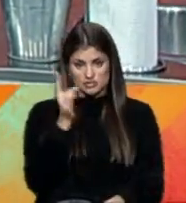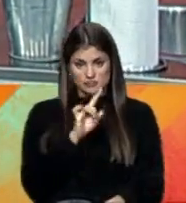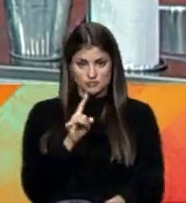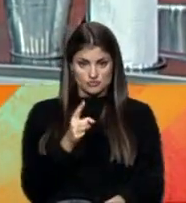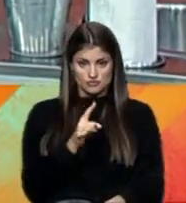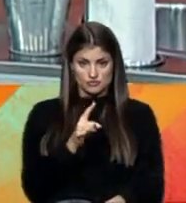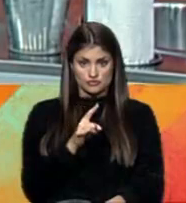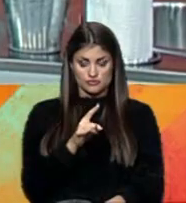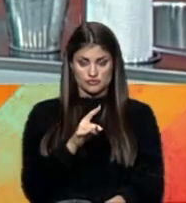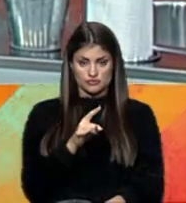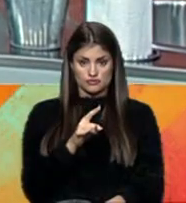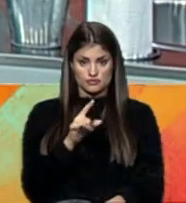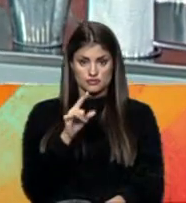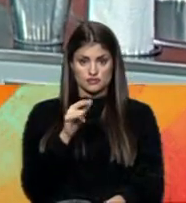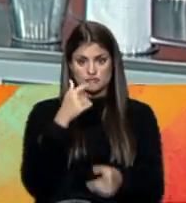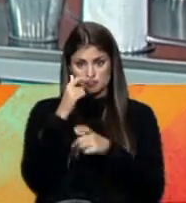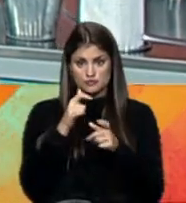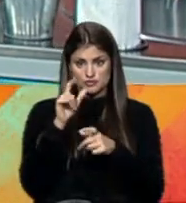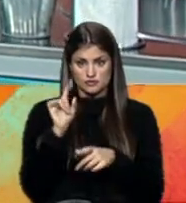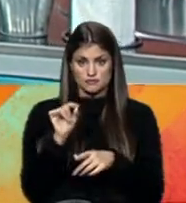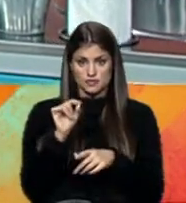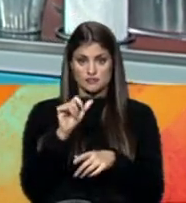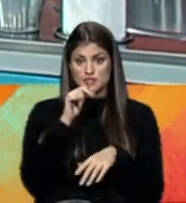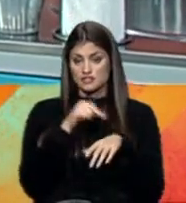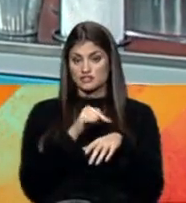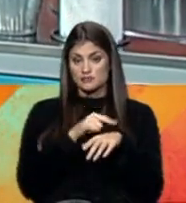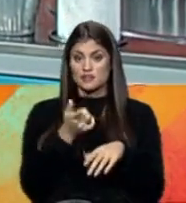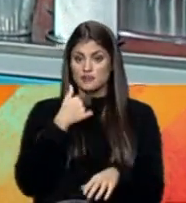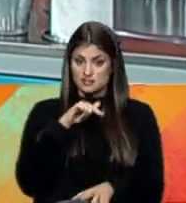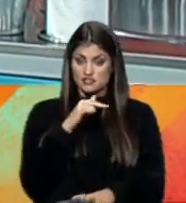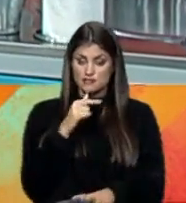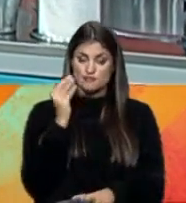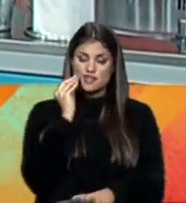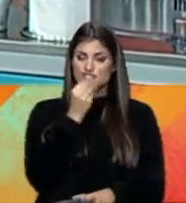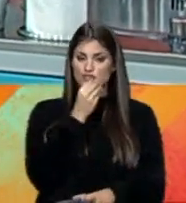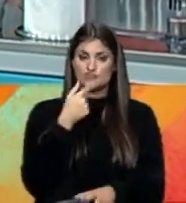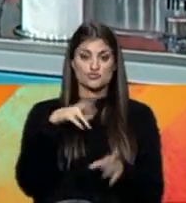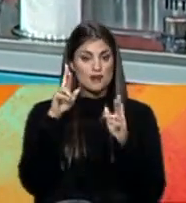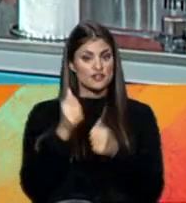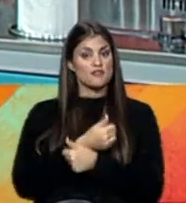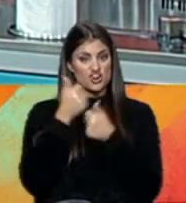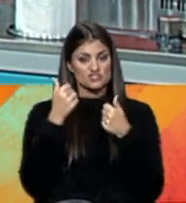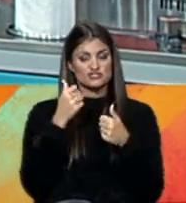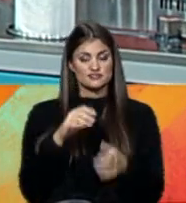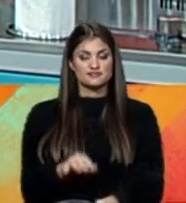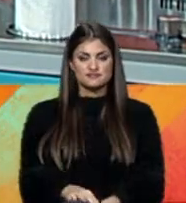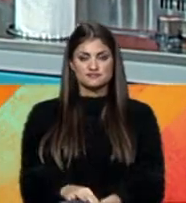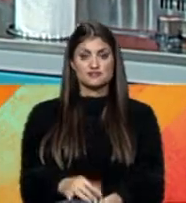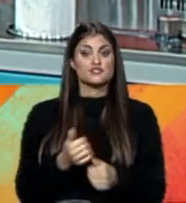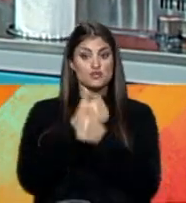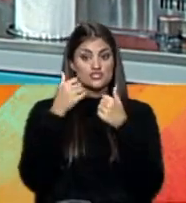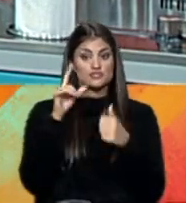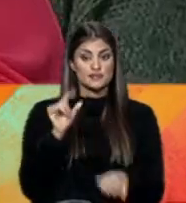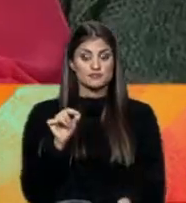que... também prestam parte do seu tempo na praça. Um beijinho. Exatamente. E as melhoras. As melhoras também.